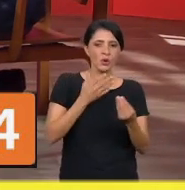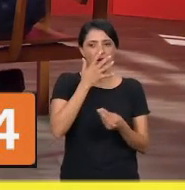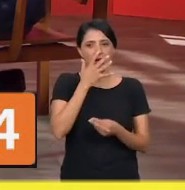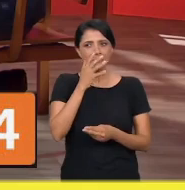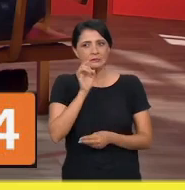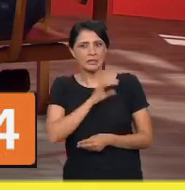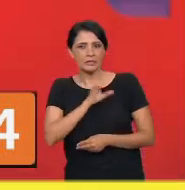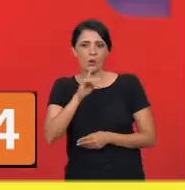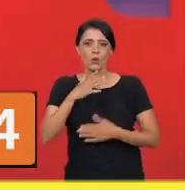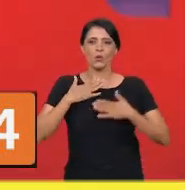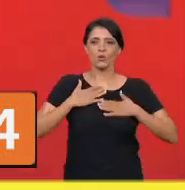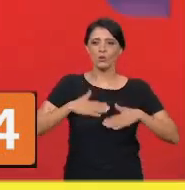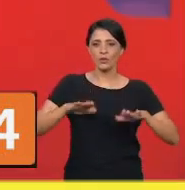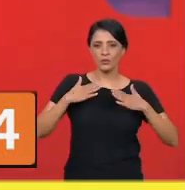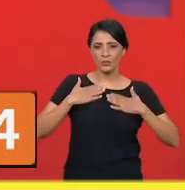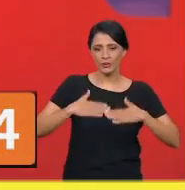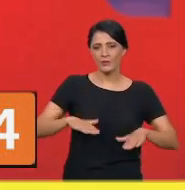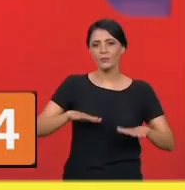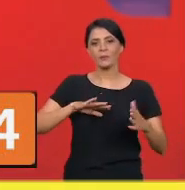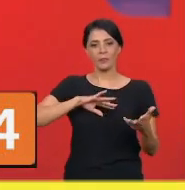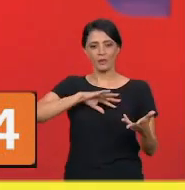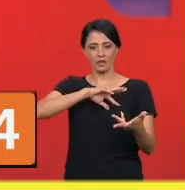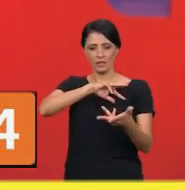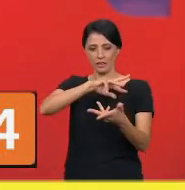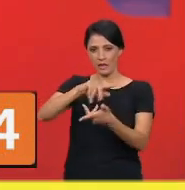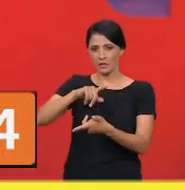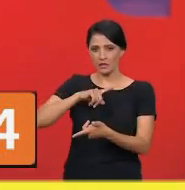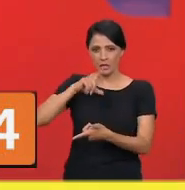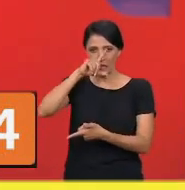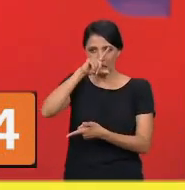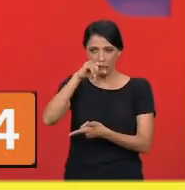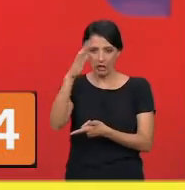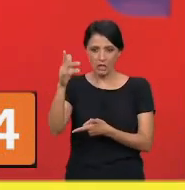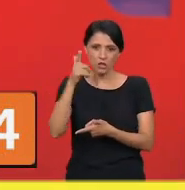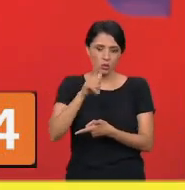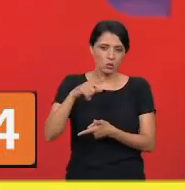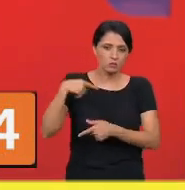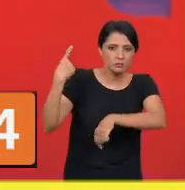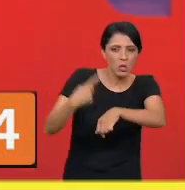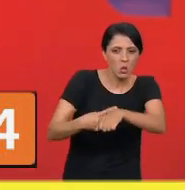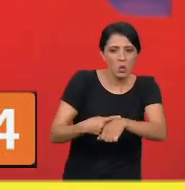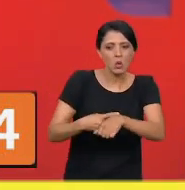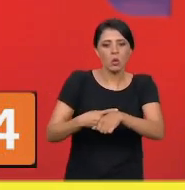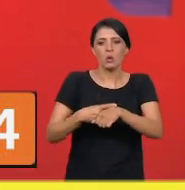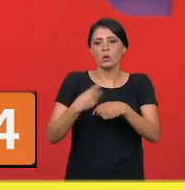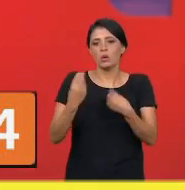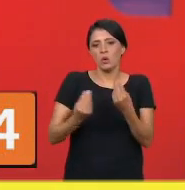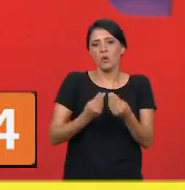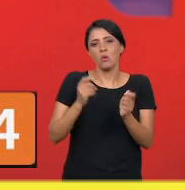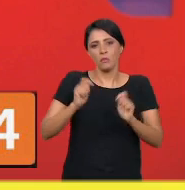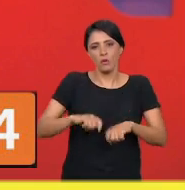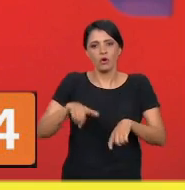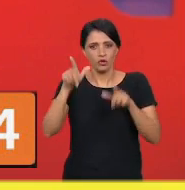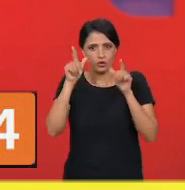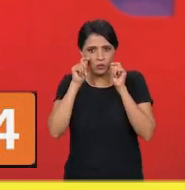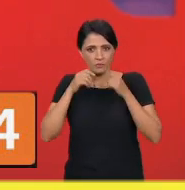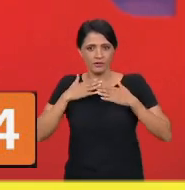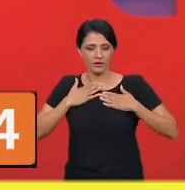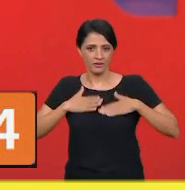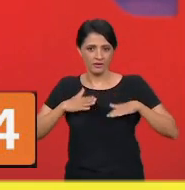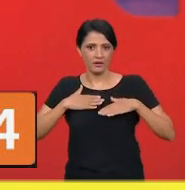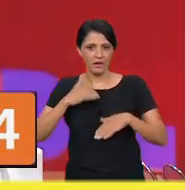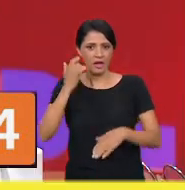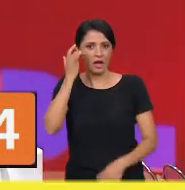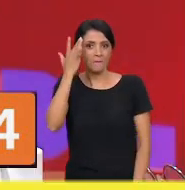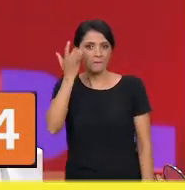apavoradas ou tranquilas. A Terra corre algum risco externo imediato ou a gente pode dormir com a certeza de que vai acordar